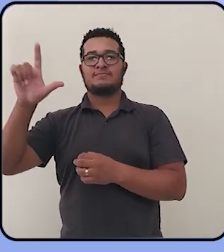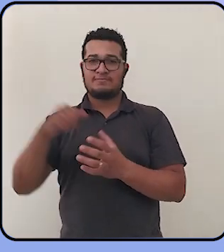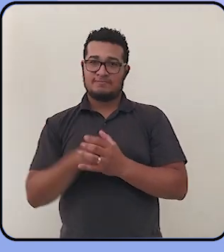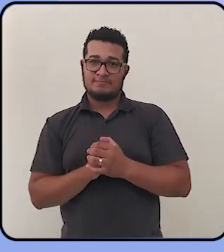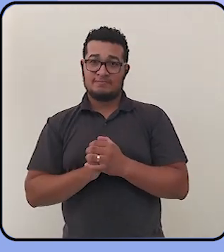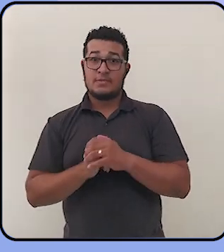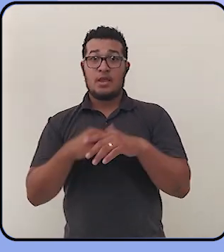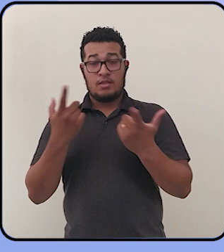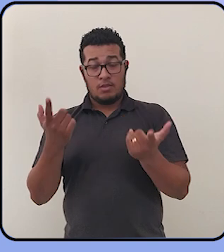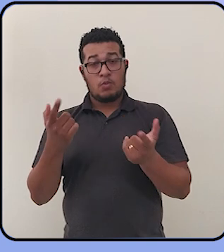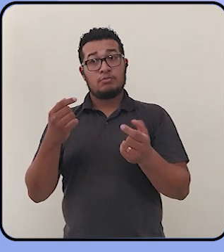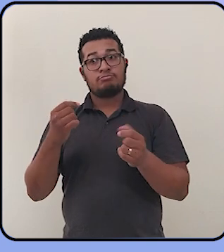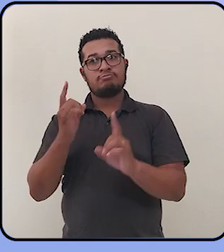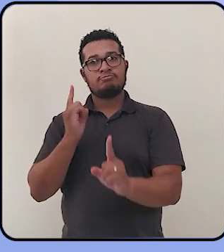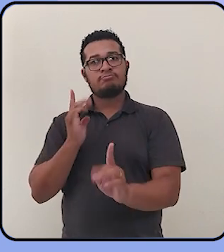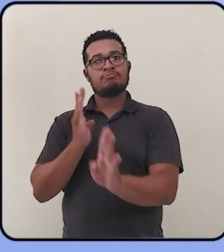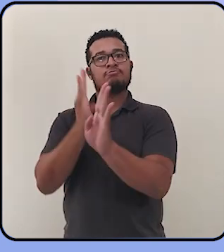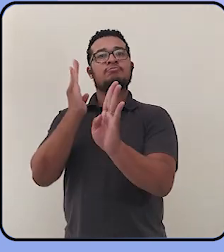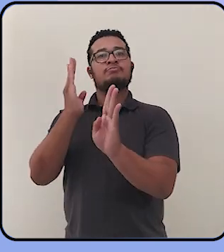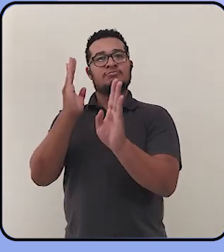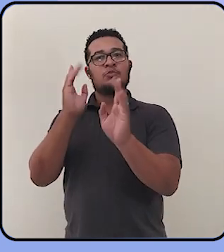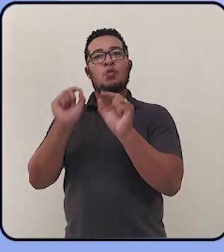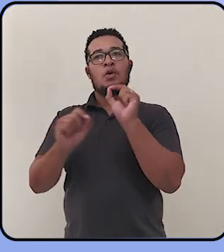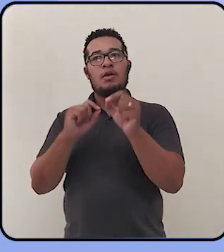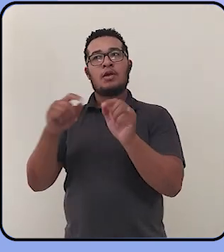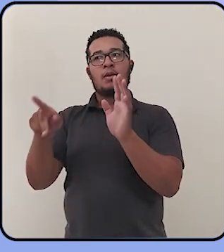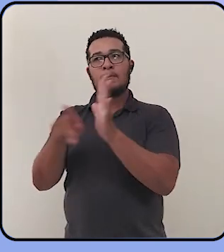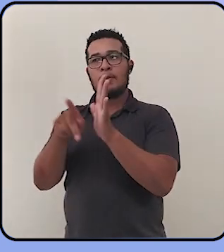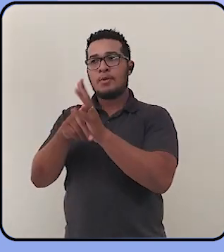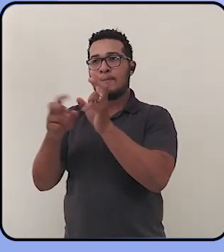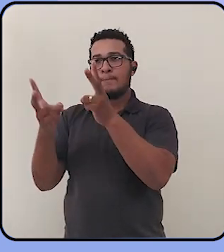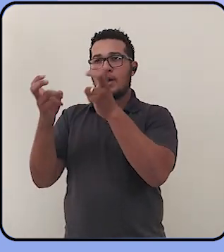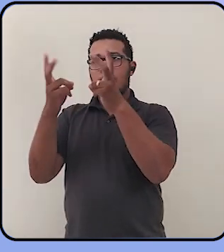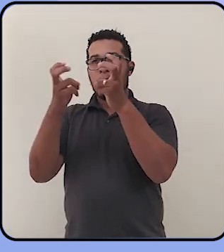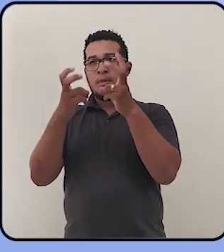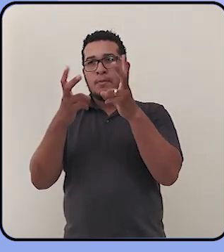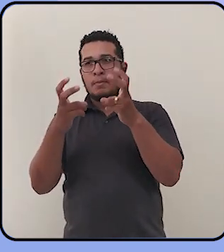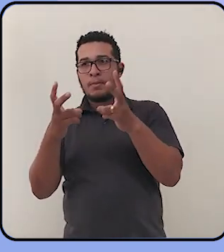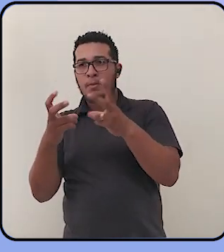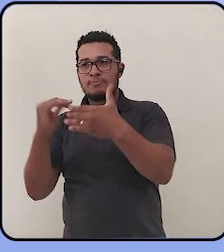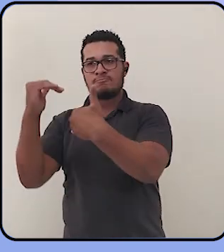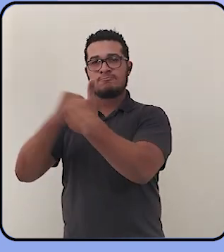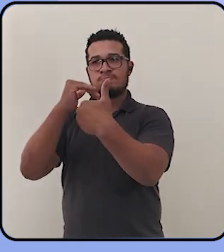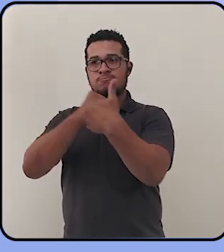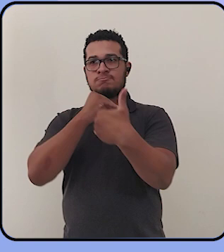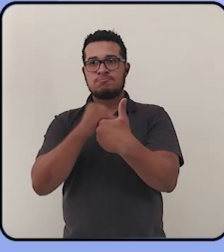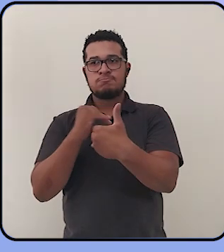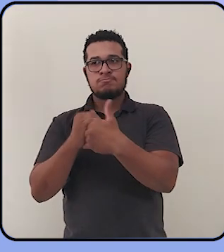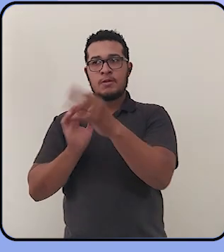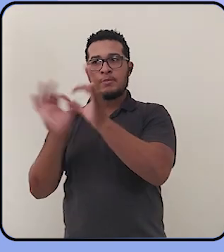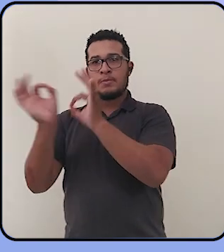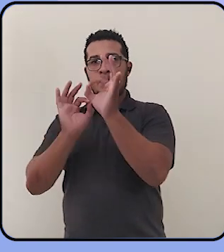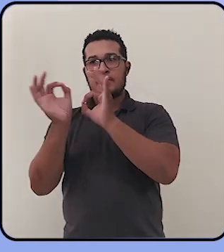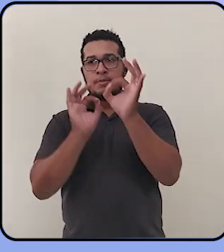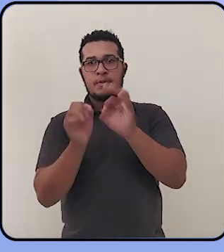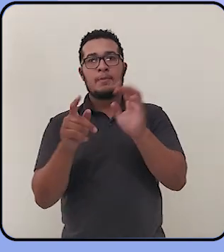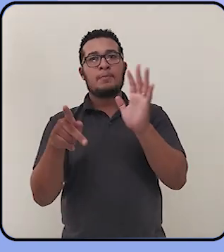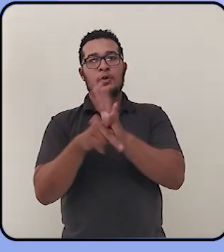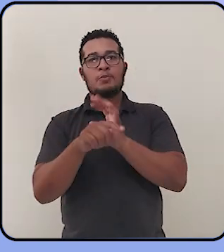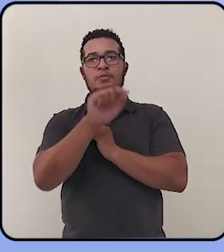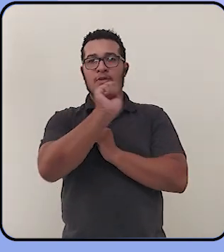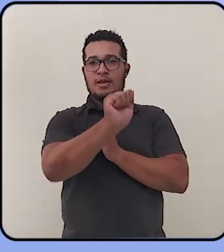leste. Então, nós encontramos as coordenadas geográficas dos pontos